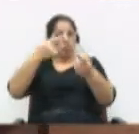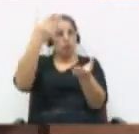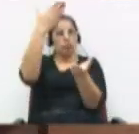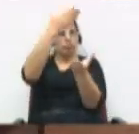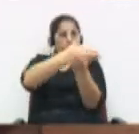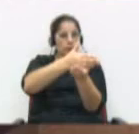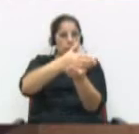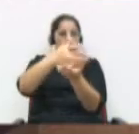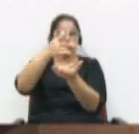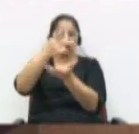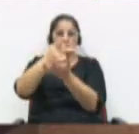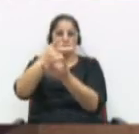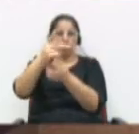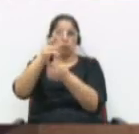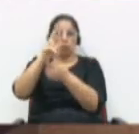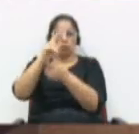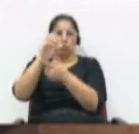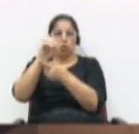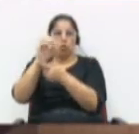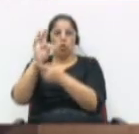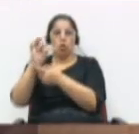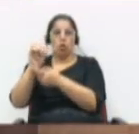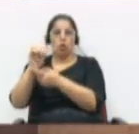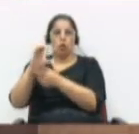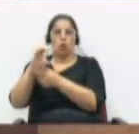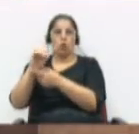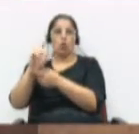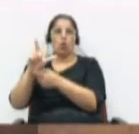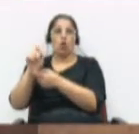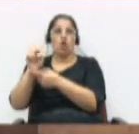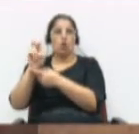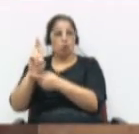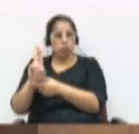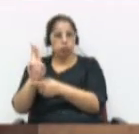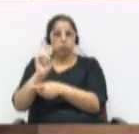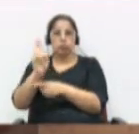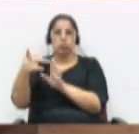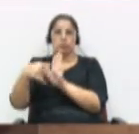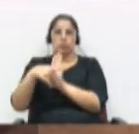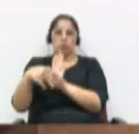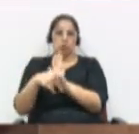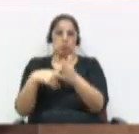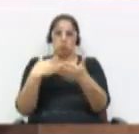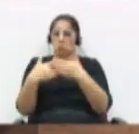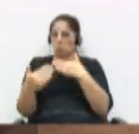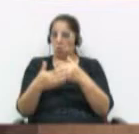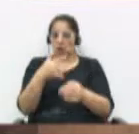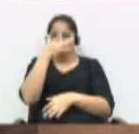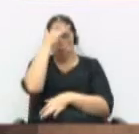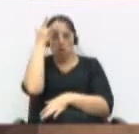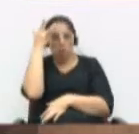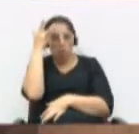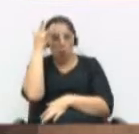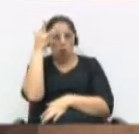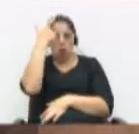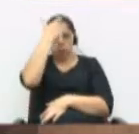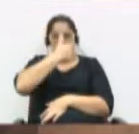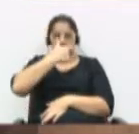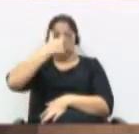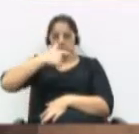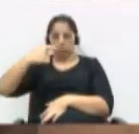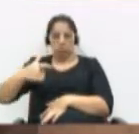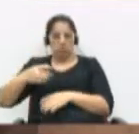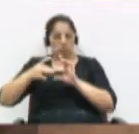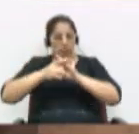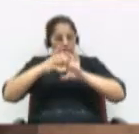outro pedido, depois que nós formalizamos esse documento, em nome da cooperativa. Qualquer vereador, qualquer munícipe da cidade de Limeira,